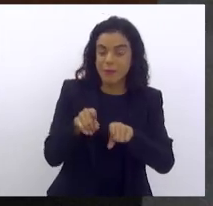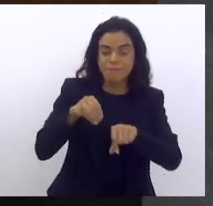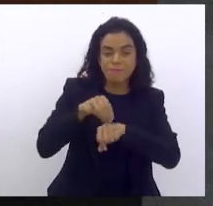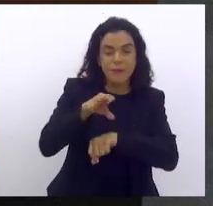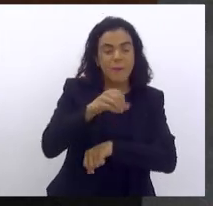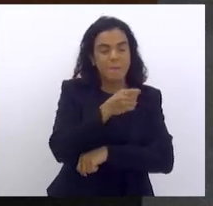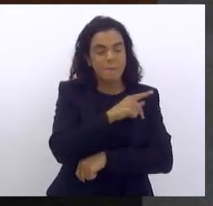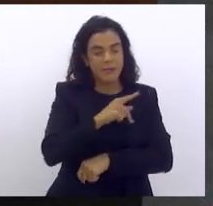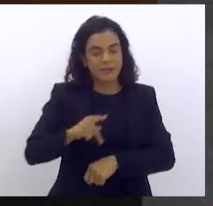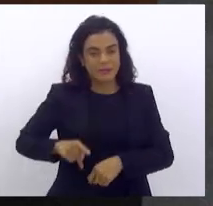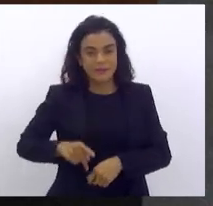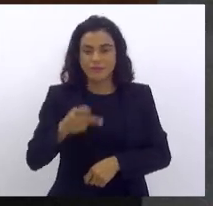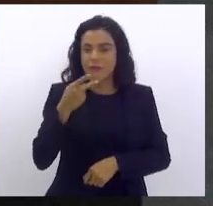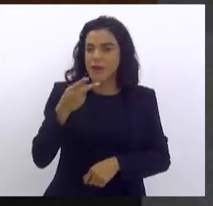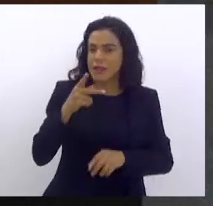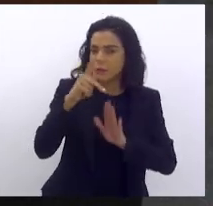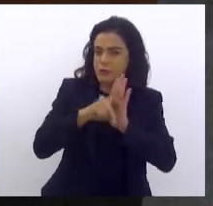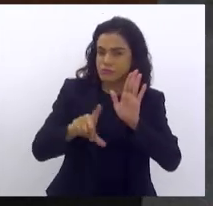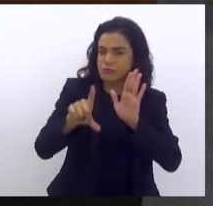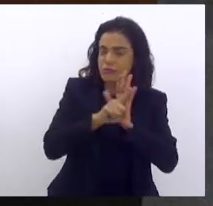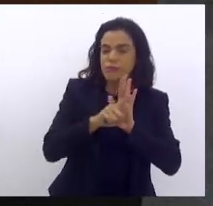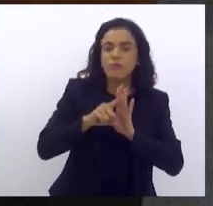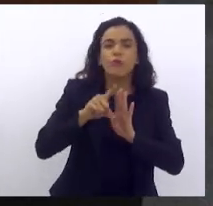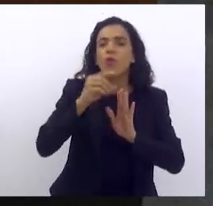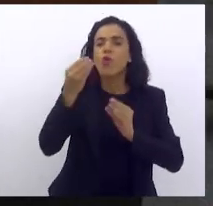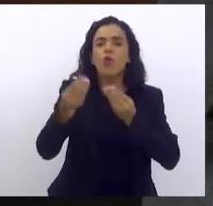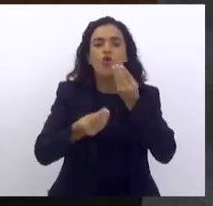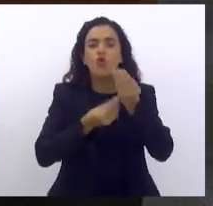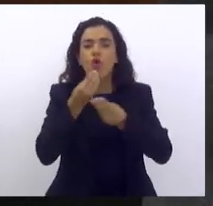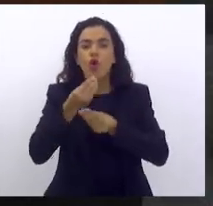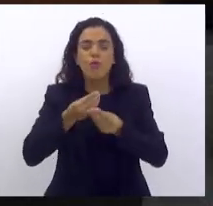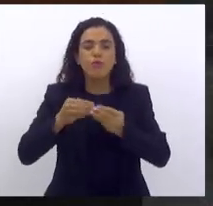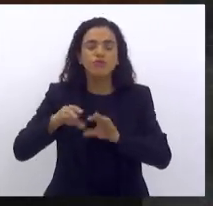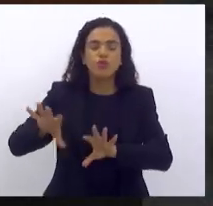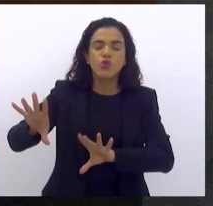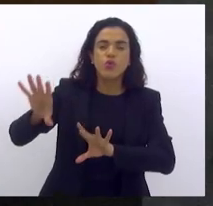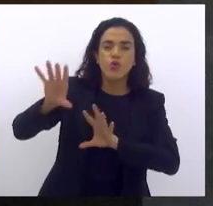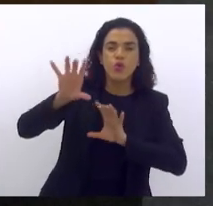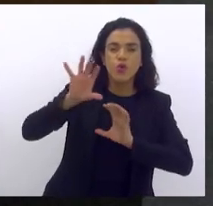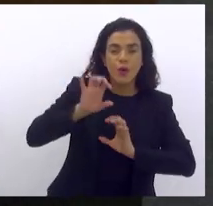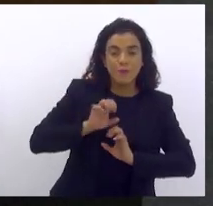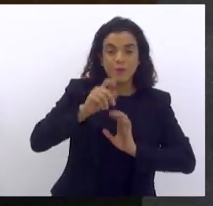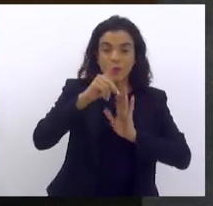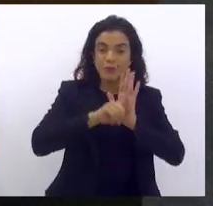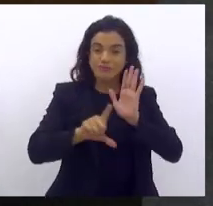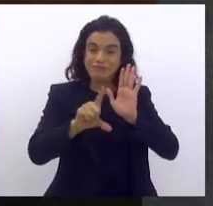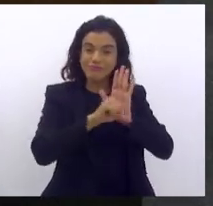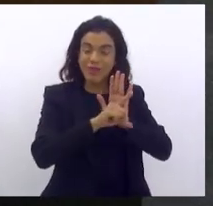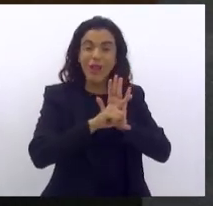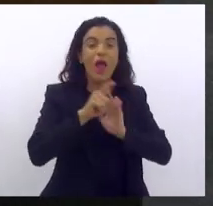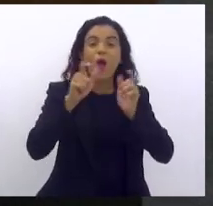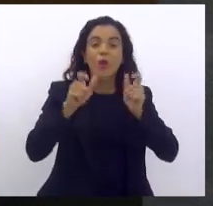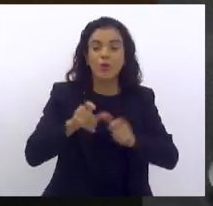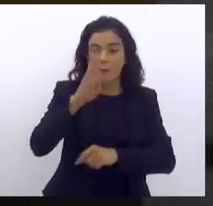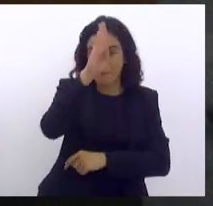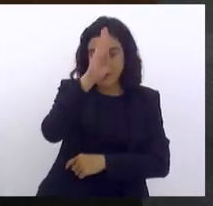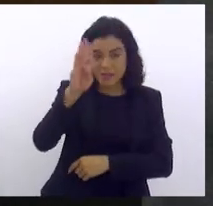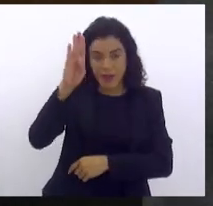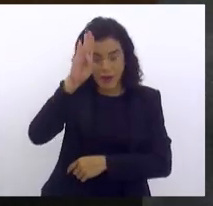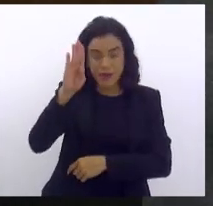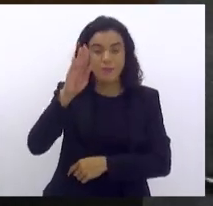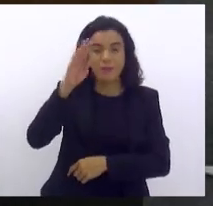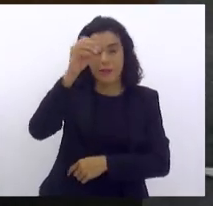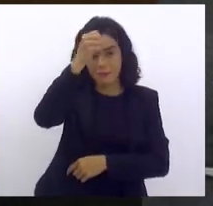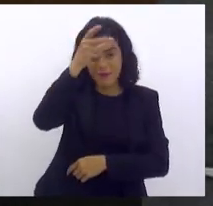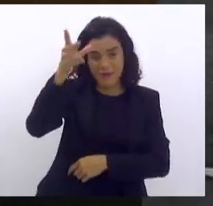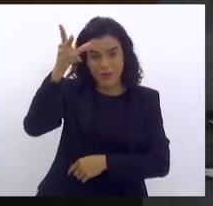presidente, dizer que esse projeto foi inspirado ao projeto feito em Barcelona pela então prefeita,